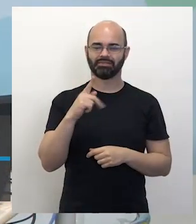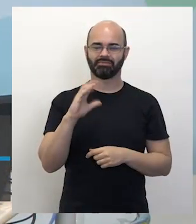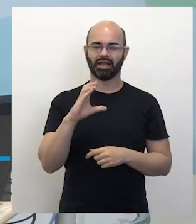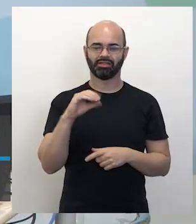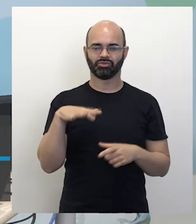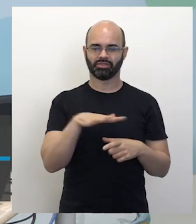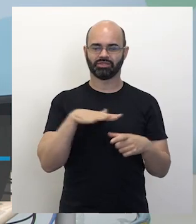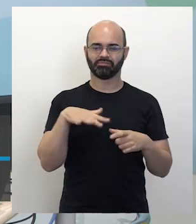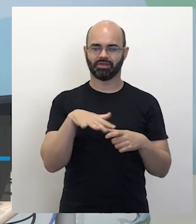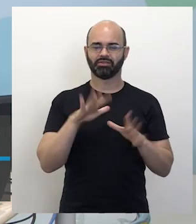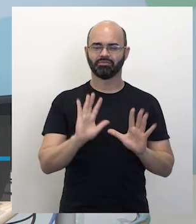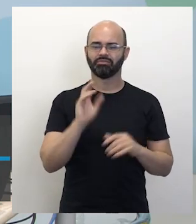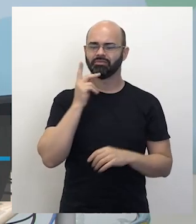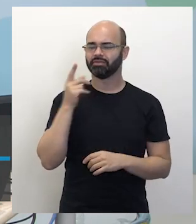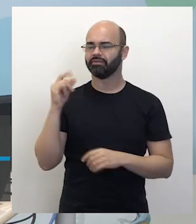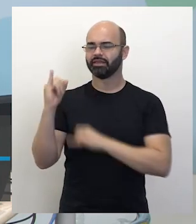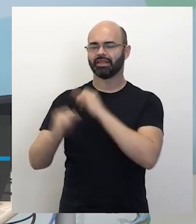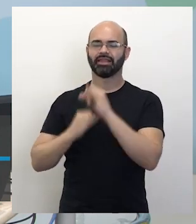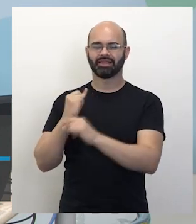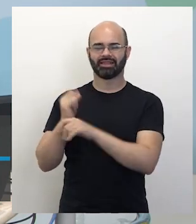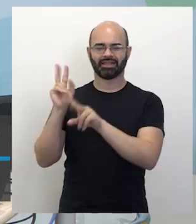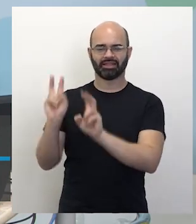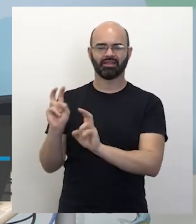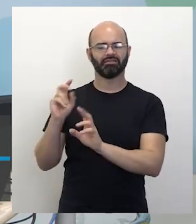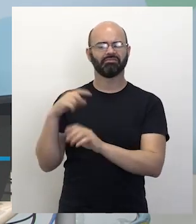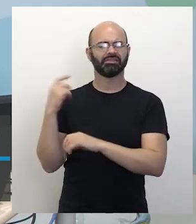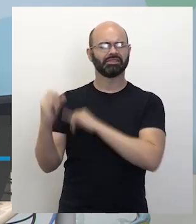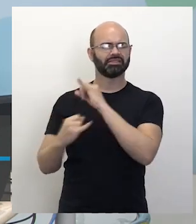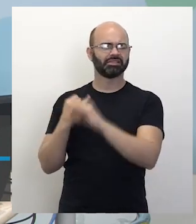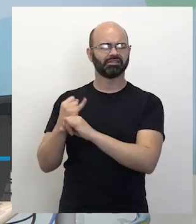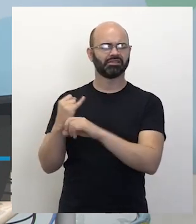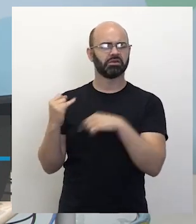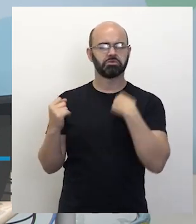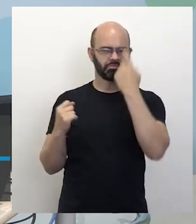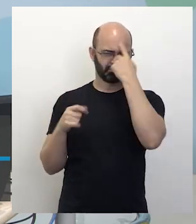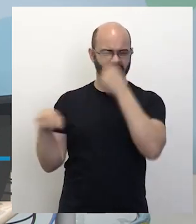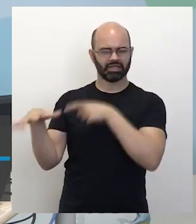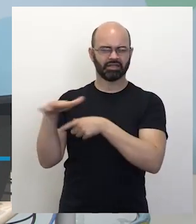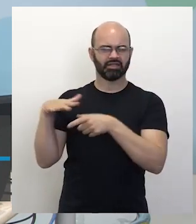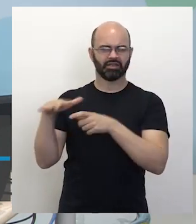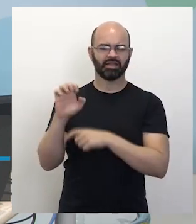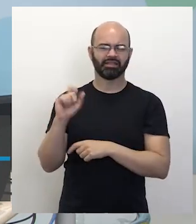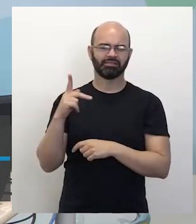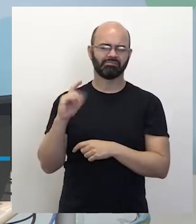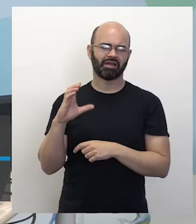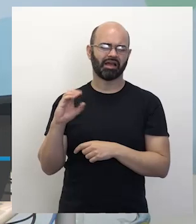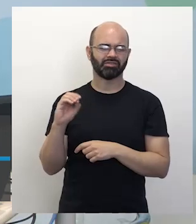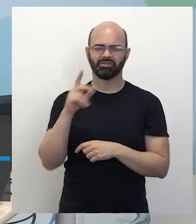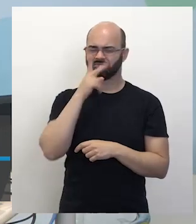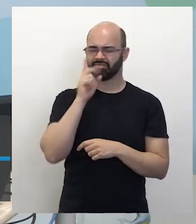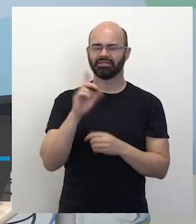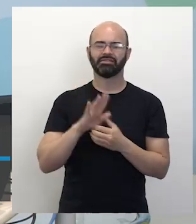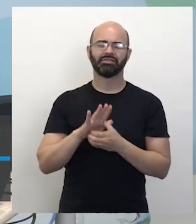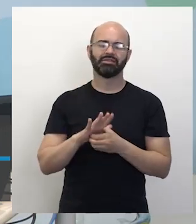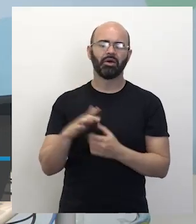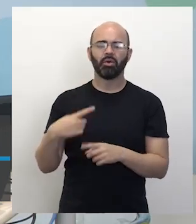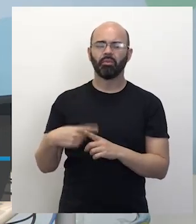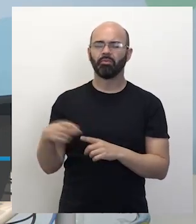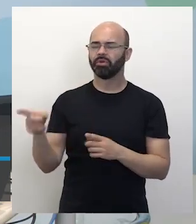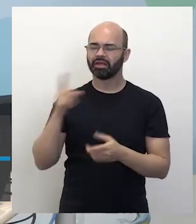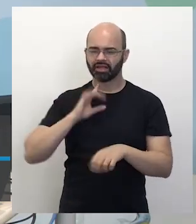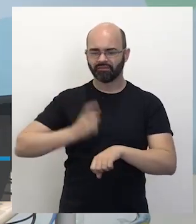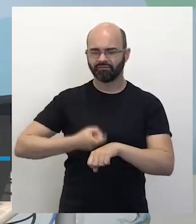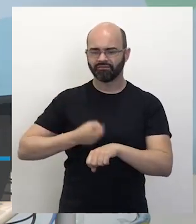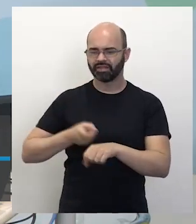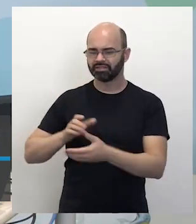às vezes, a gente acha que é a gente nem acha que é um espaço, né? Porque como não tem nada físico, assim, é uma grande rede, né?